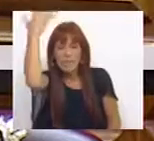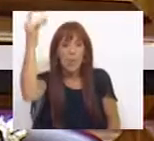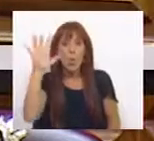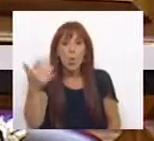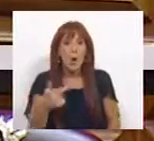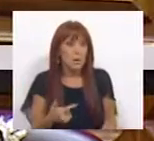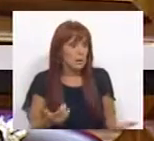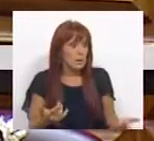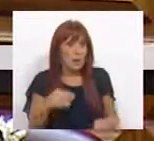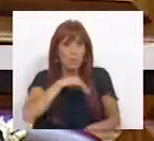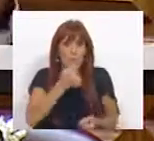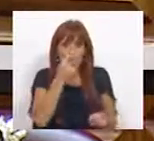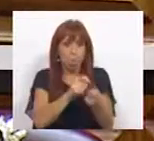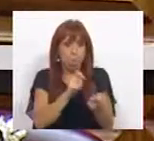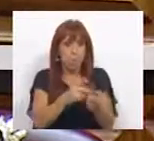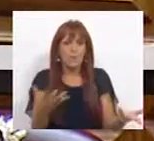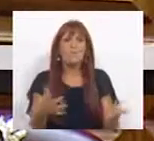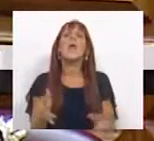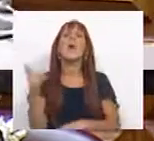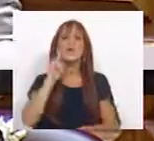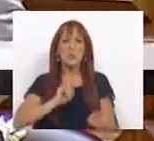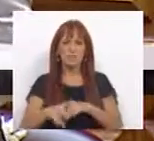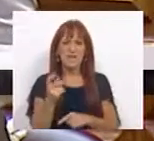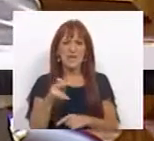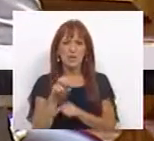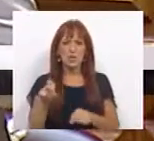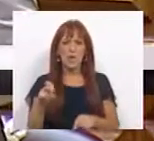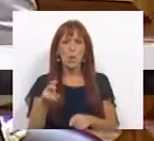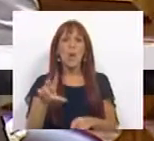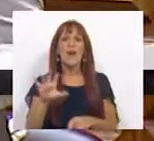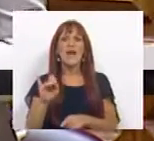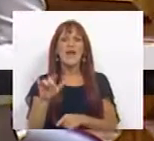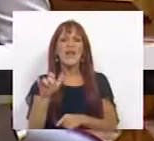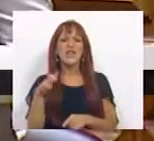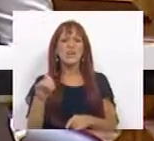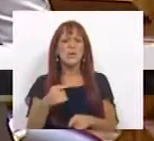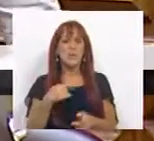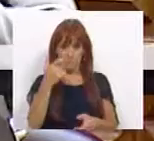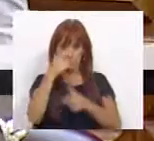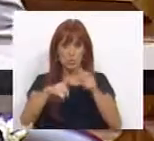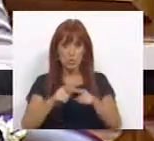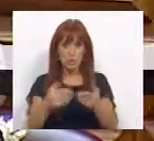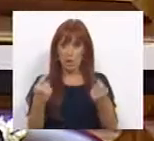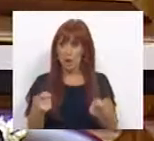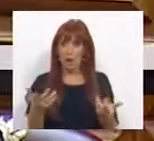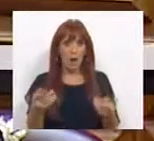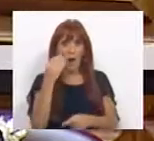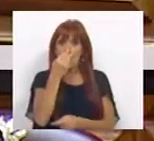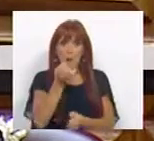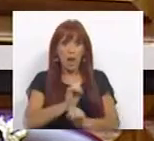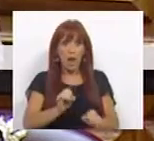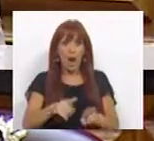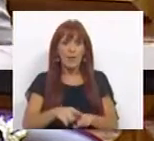tem poucos rendimentos. E já agora, Sra. Deputada Assunção Cristas, foram pessoas que deixaram de se